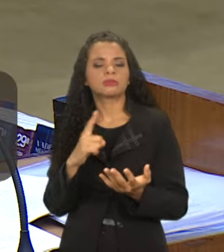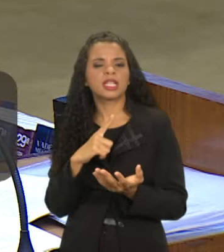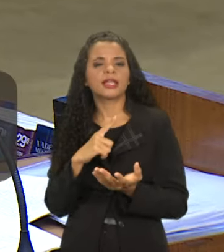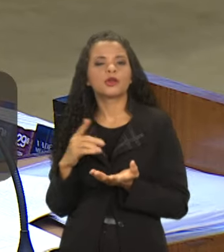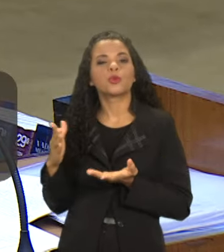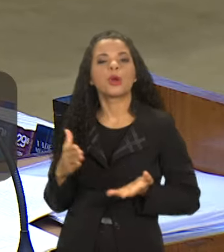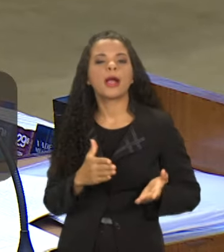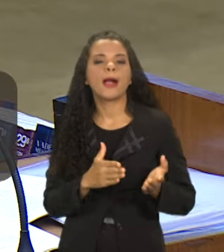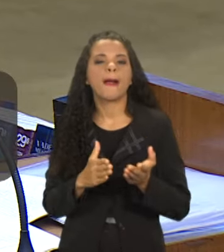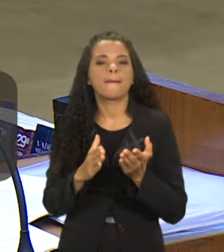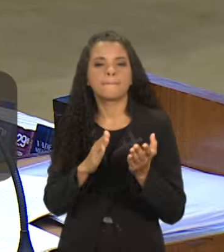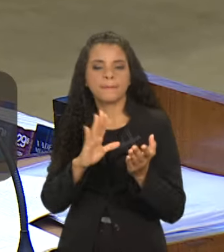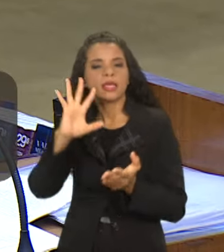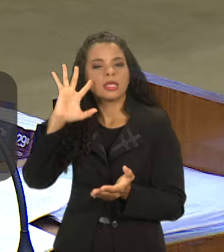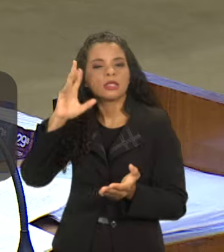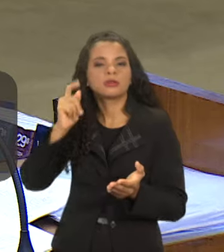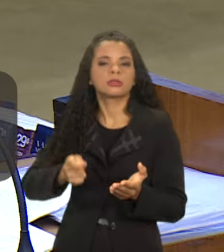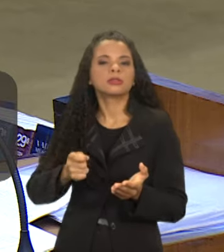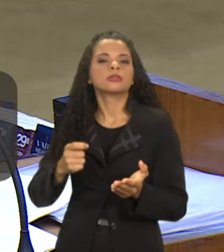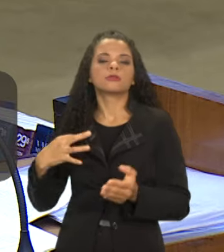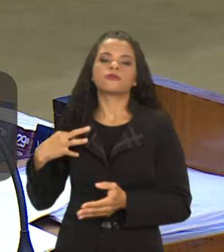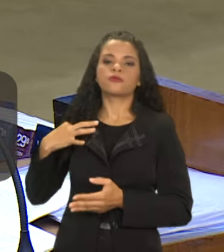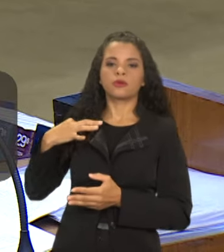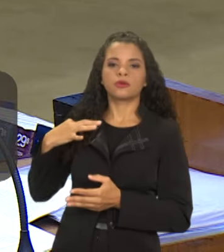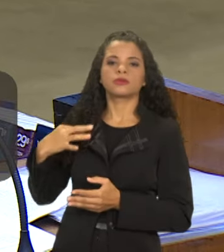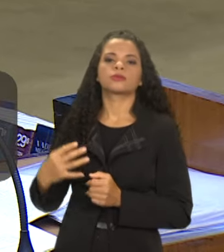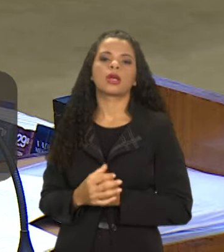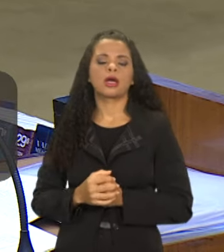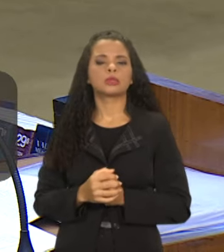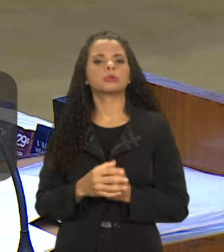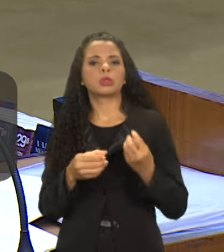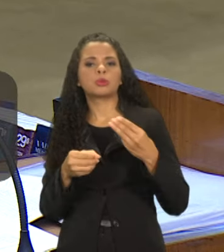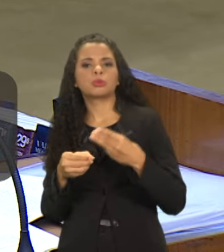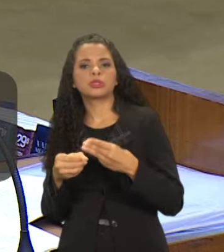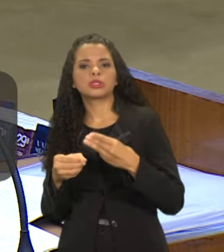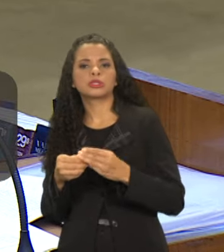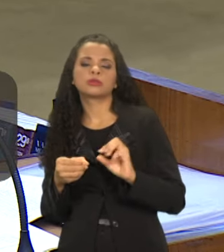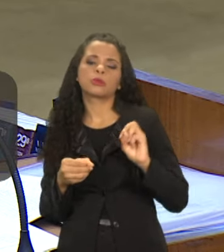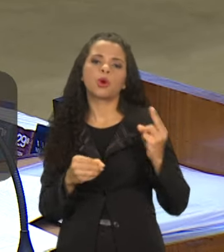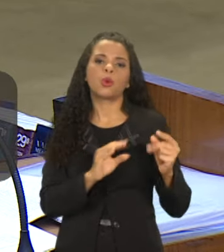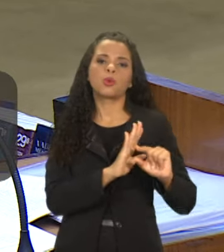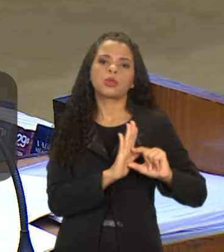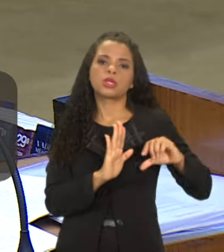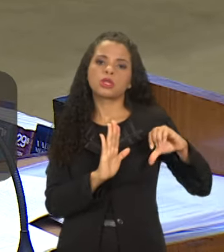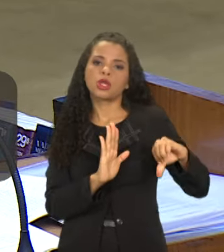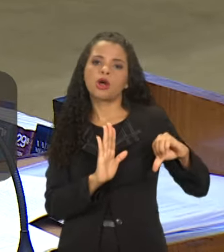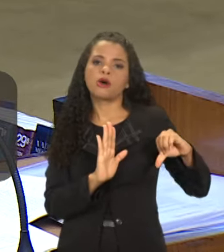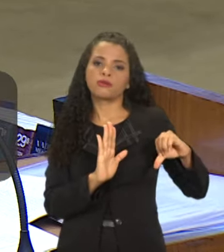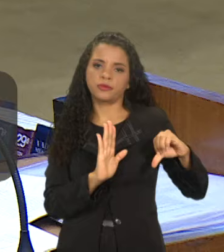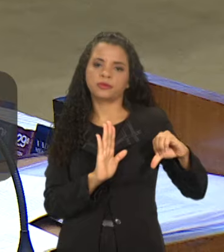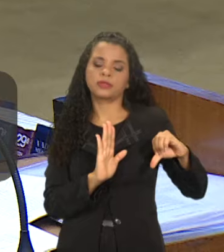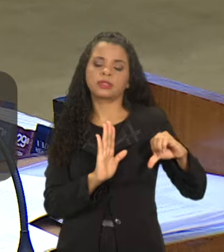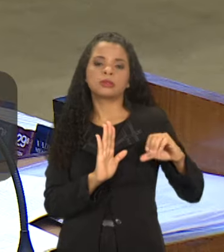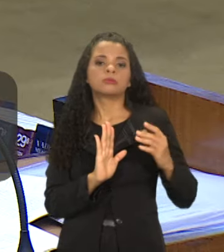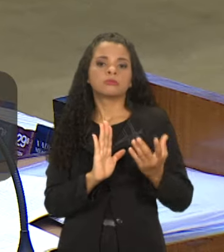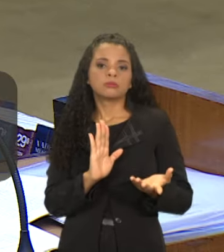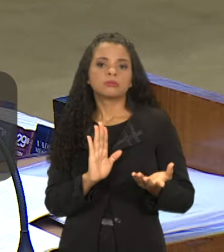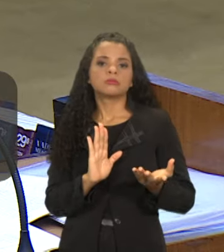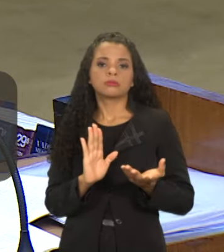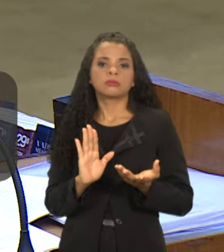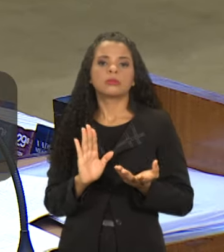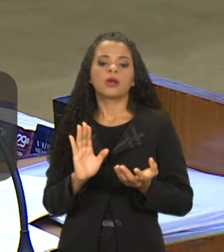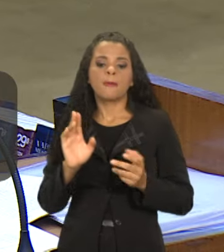abre um caminho, nesse caso, voluntário, tanto para municípios, como está no item 9 da ementa, para municípios, indivíduos,